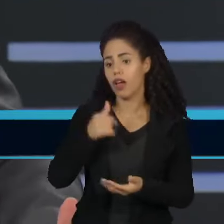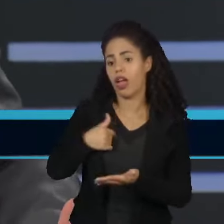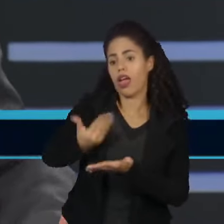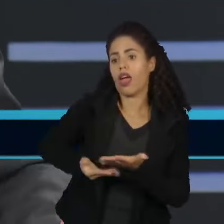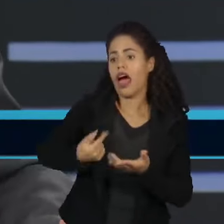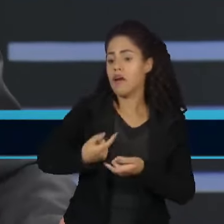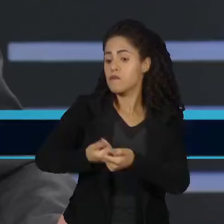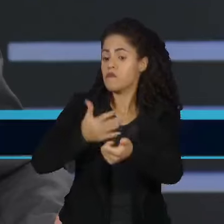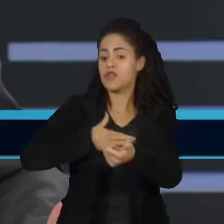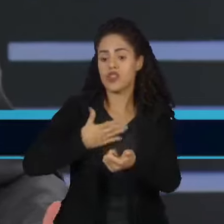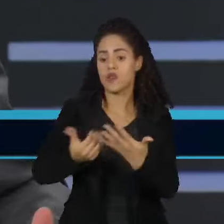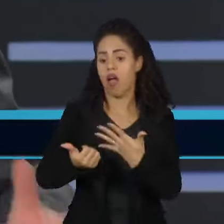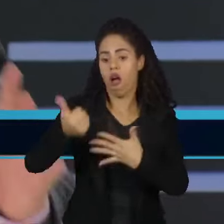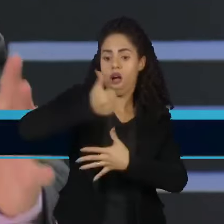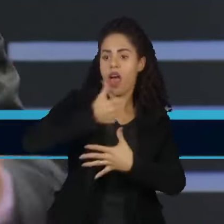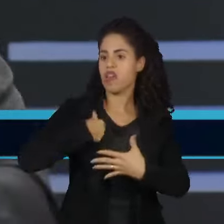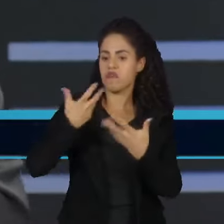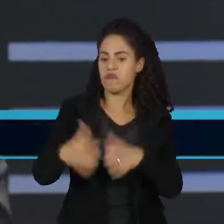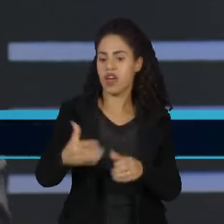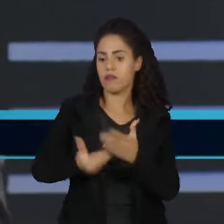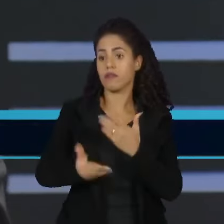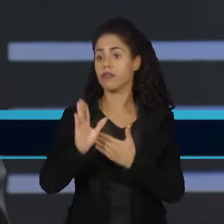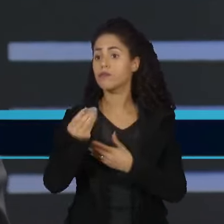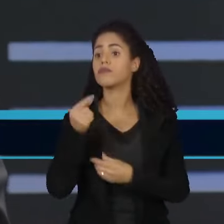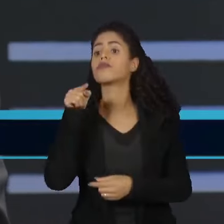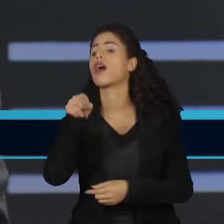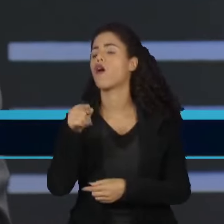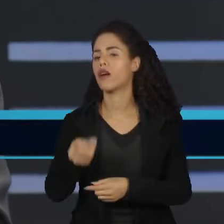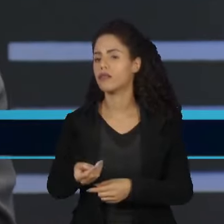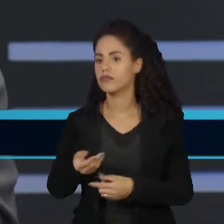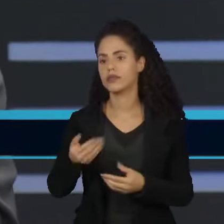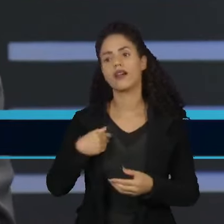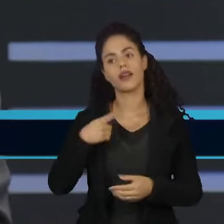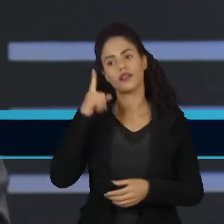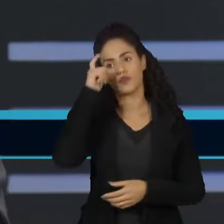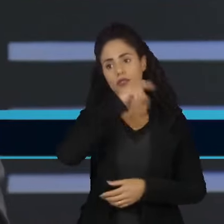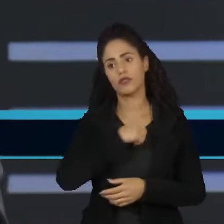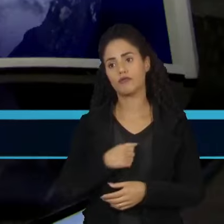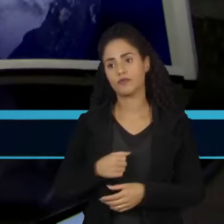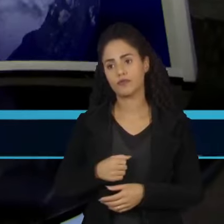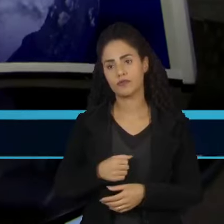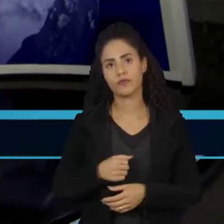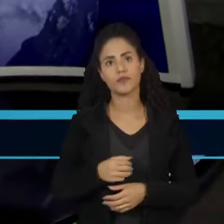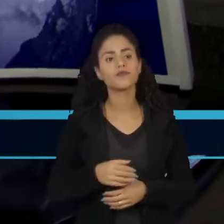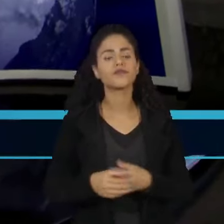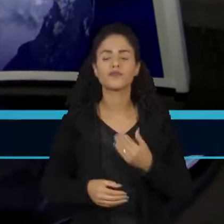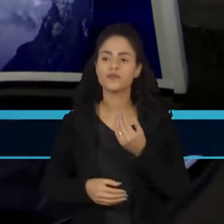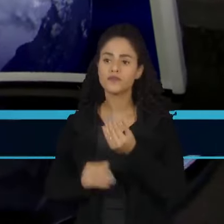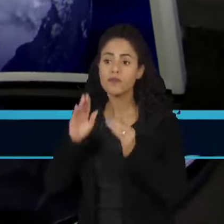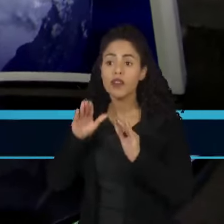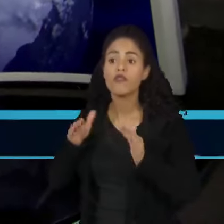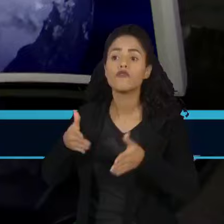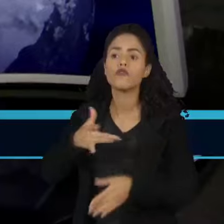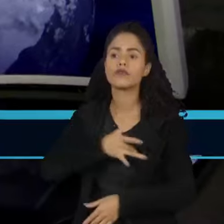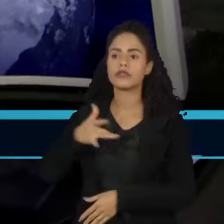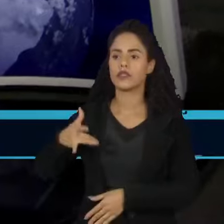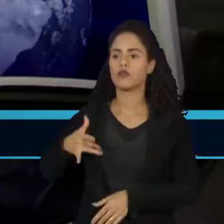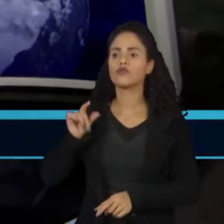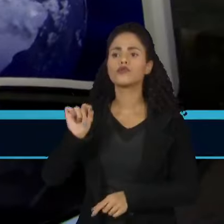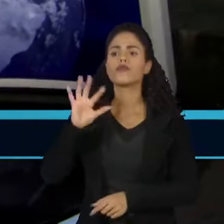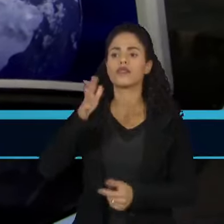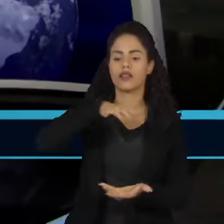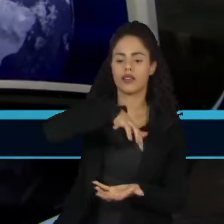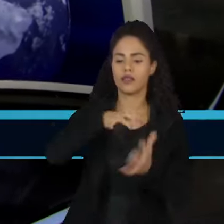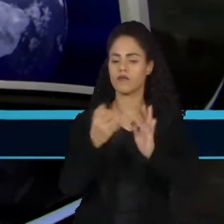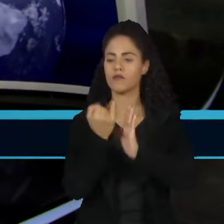seu privilégio. E aí o negócio enrosca. E na área da saúde, doutor Arnaldo, o que se espera da